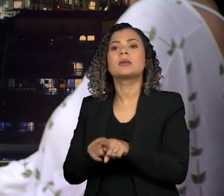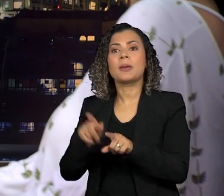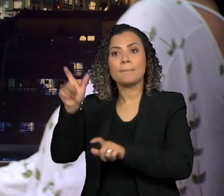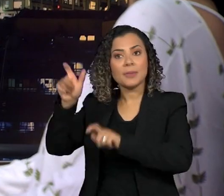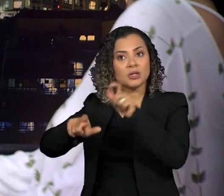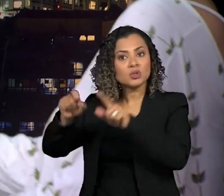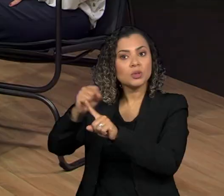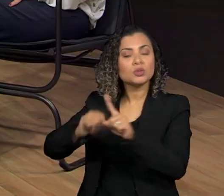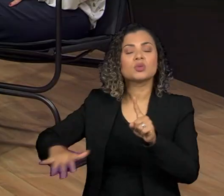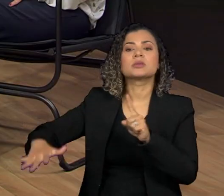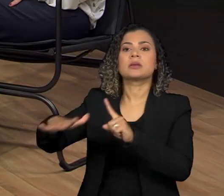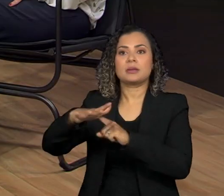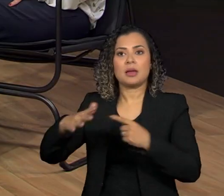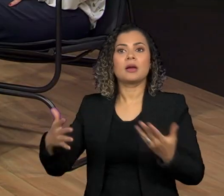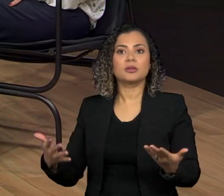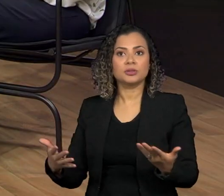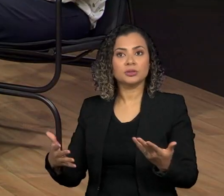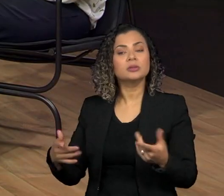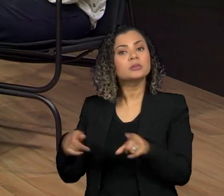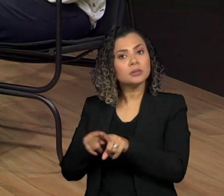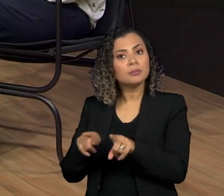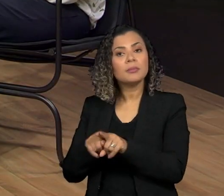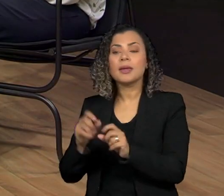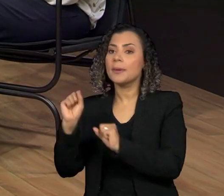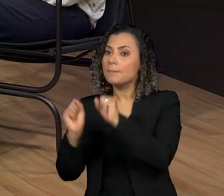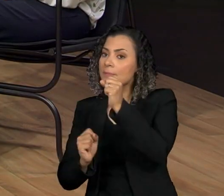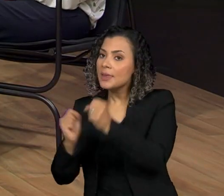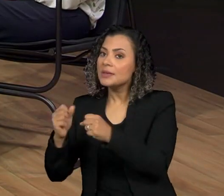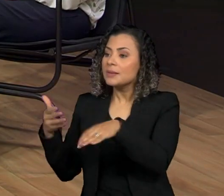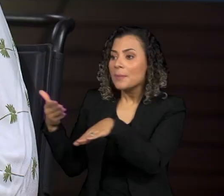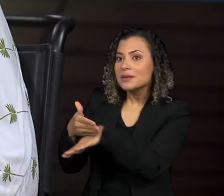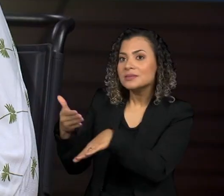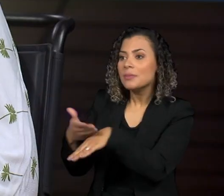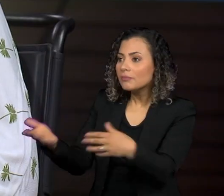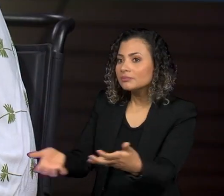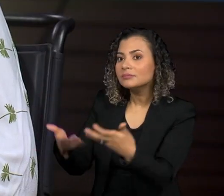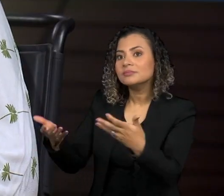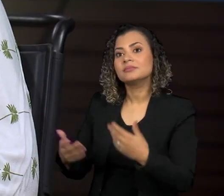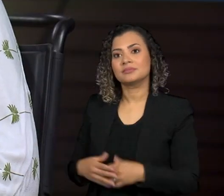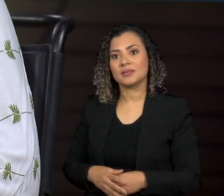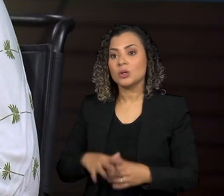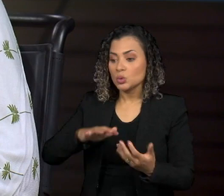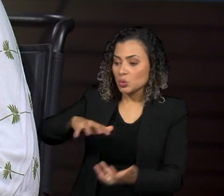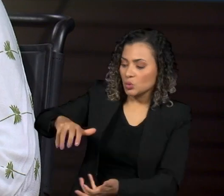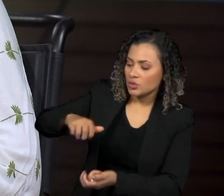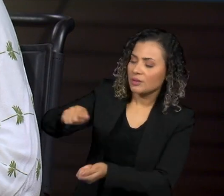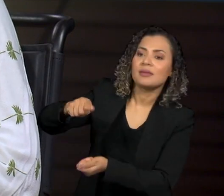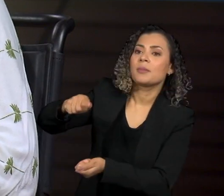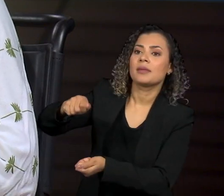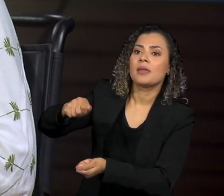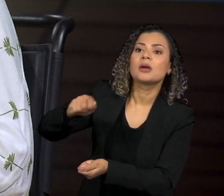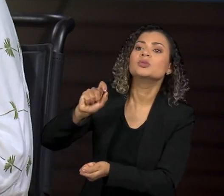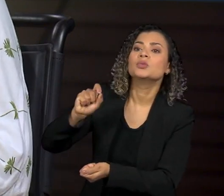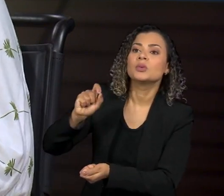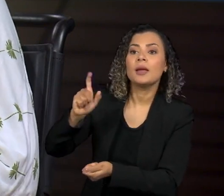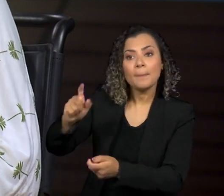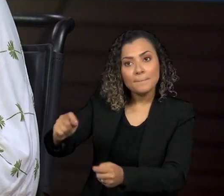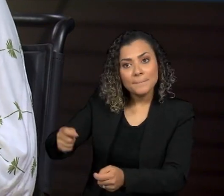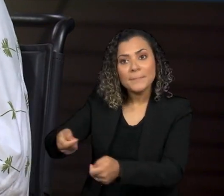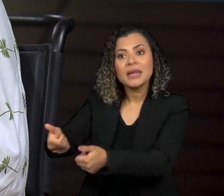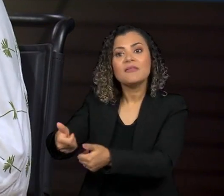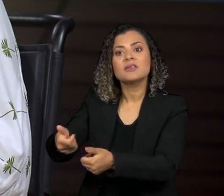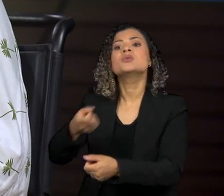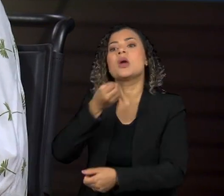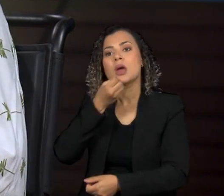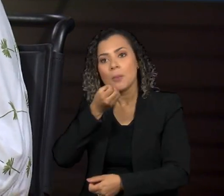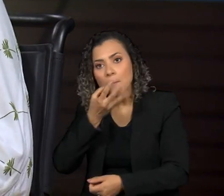na sociedade, as empresas poderem participar disso. Quando a gente fala de sustentabilidade, a gente fala que tem que ter, né, os benefícios